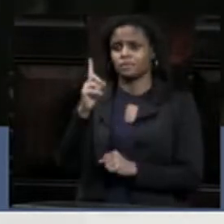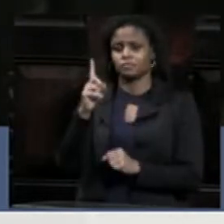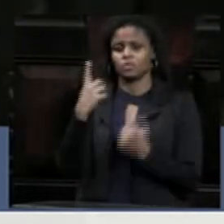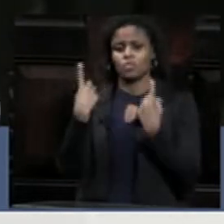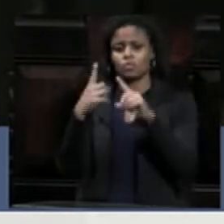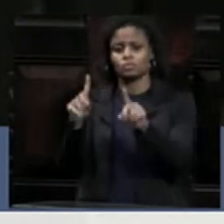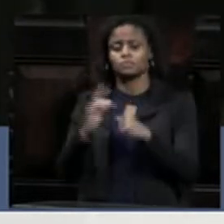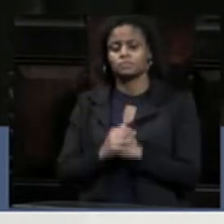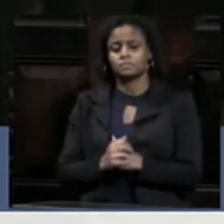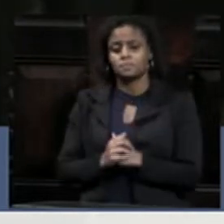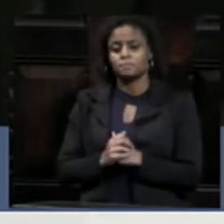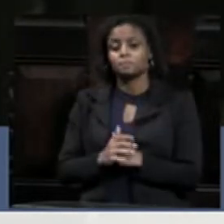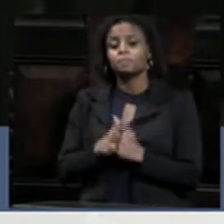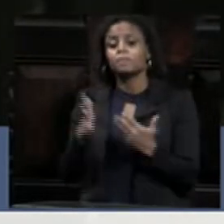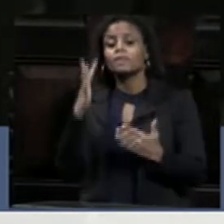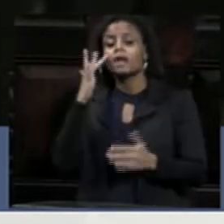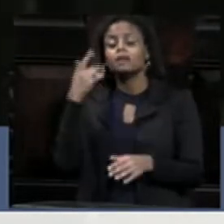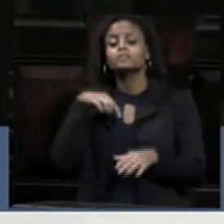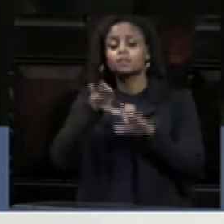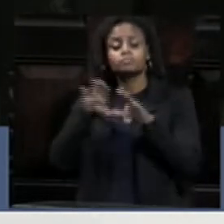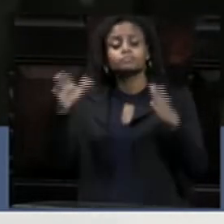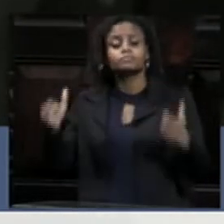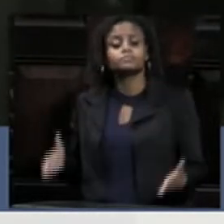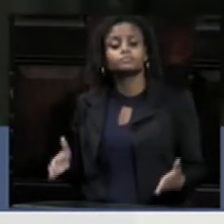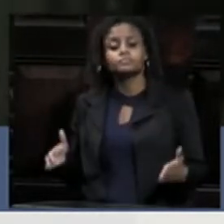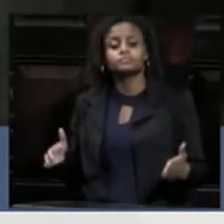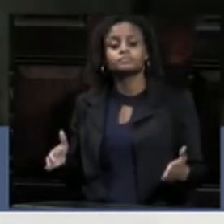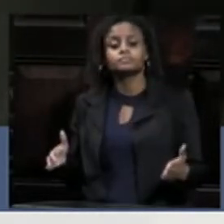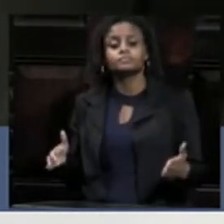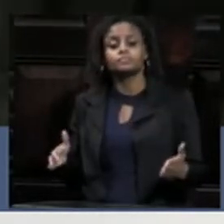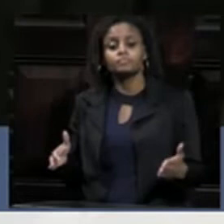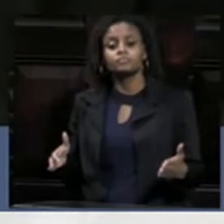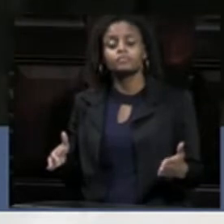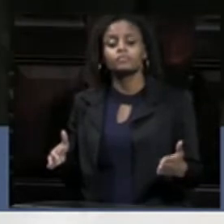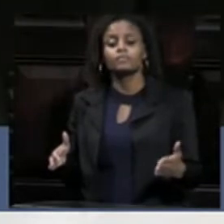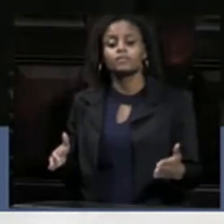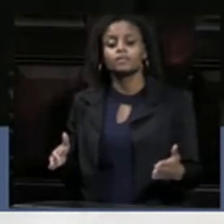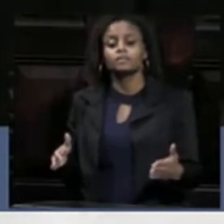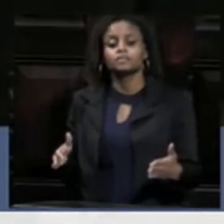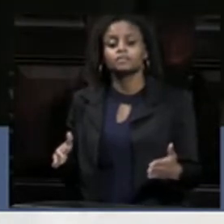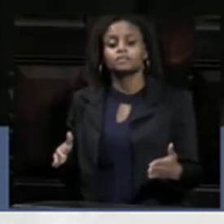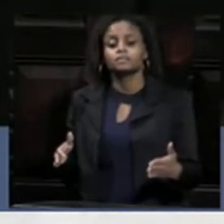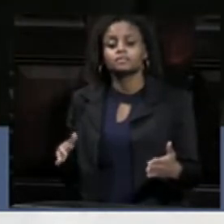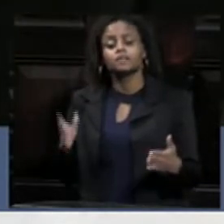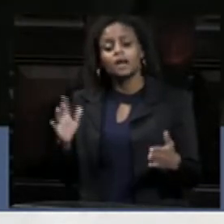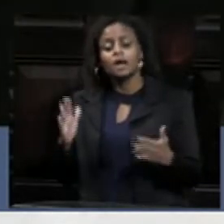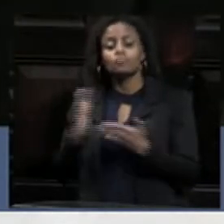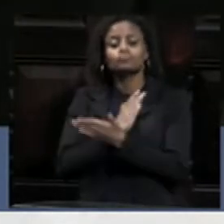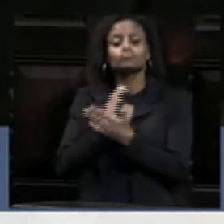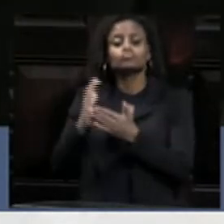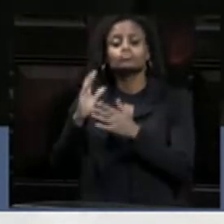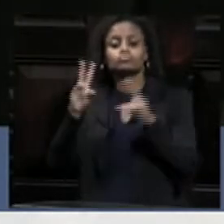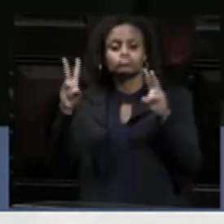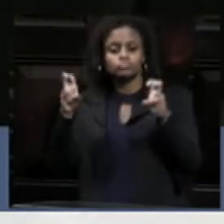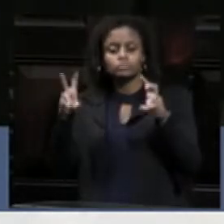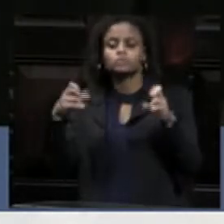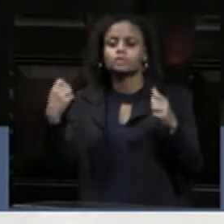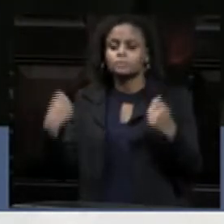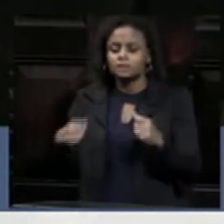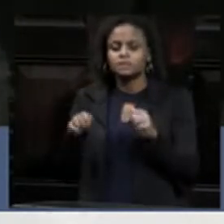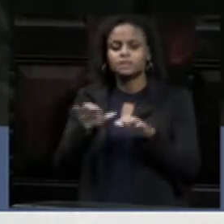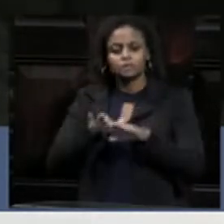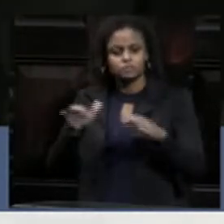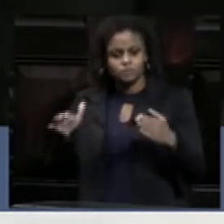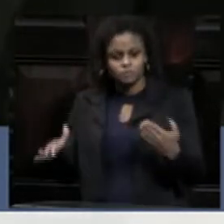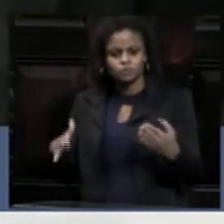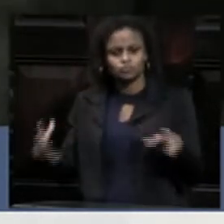posição muito delicada. Eu acho que a mesa. É, aí vai para a mesa mesmo. Determinados assuntos como esse, caberia à mesa,